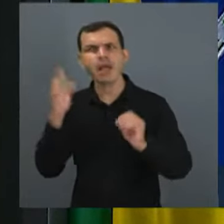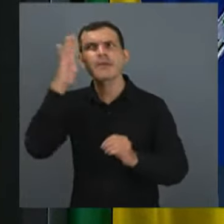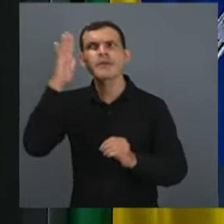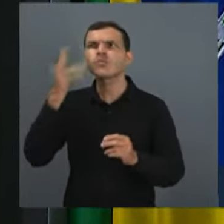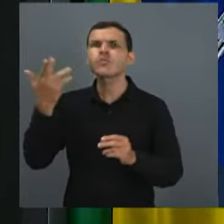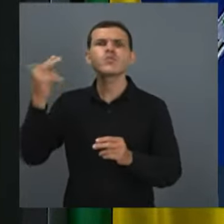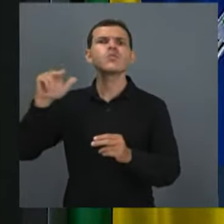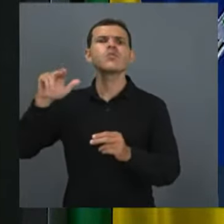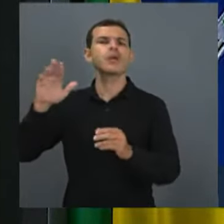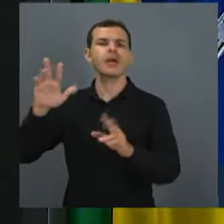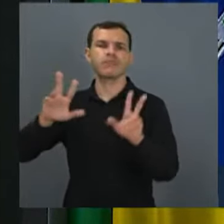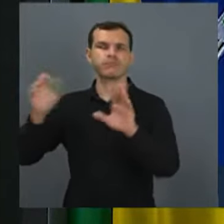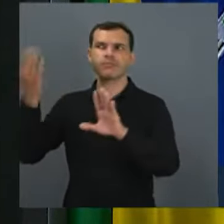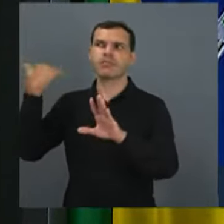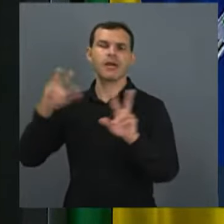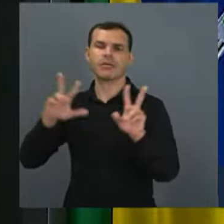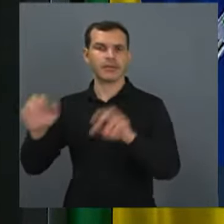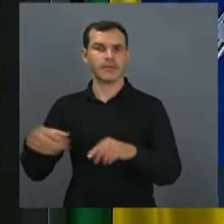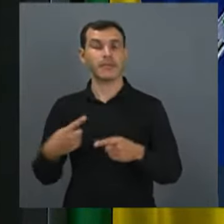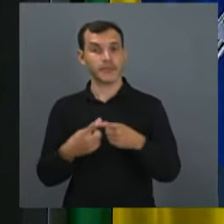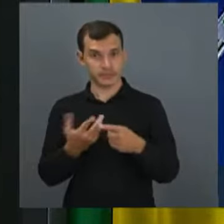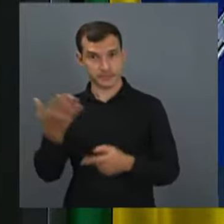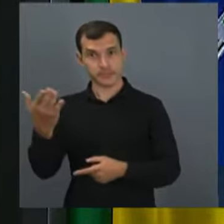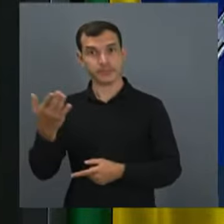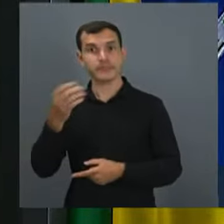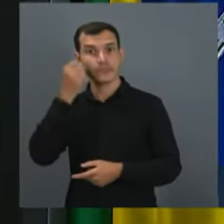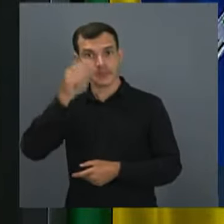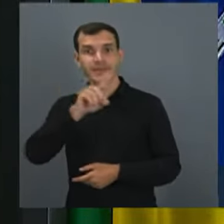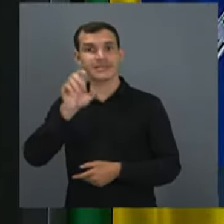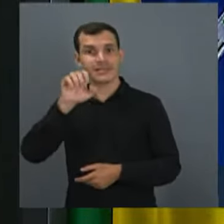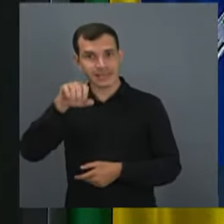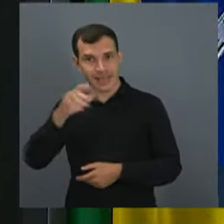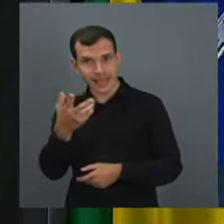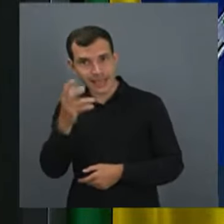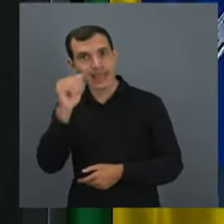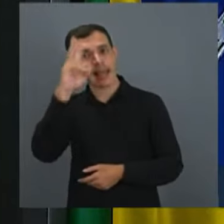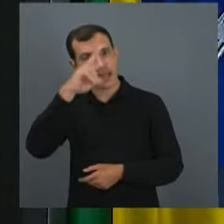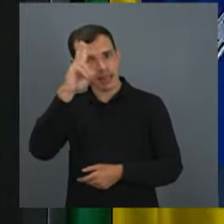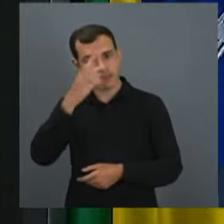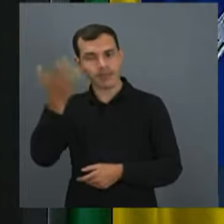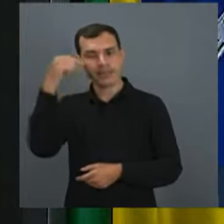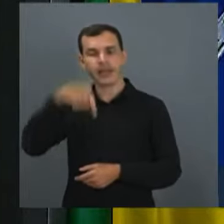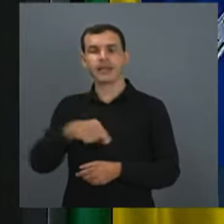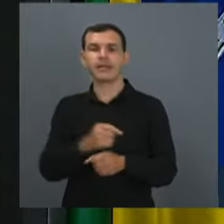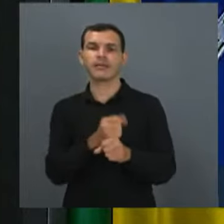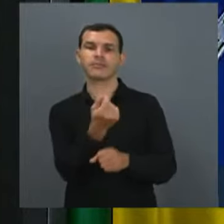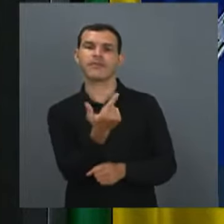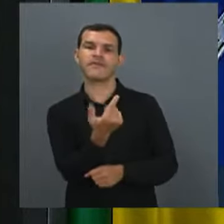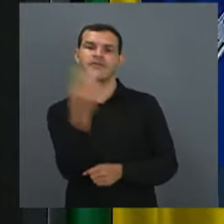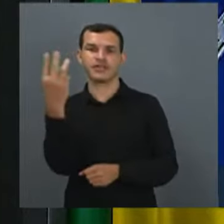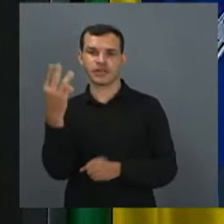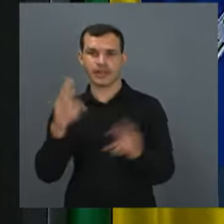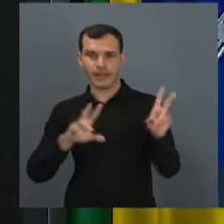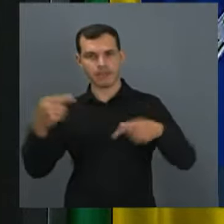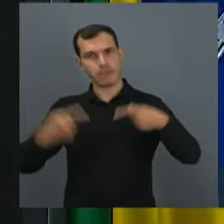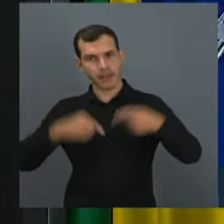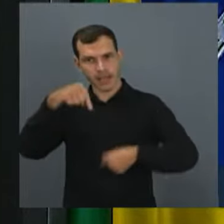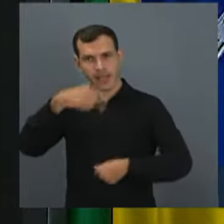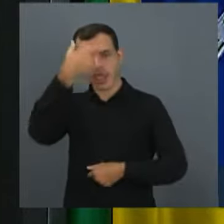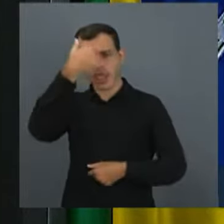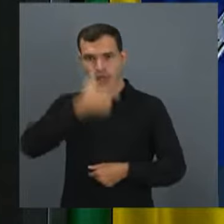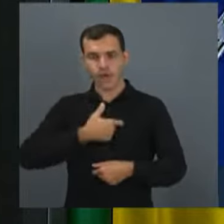senador Zequinha lembra, quando nós debatemos esse assunto aqui, votamos em 2023, eu votei contra, nós